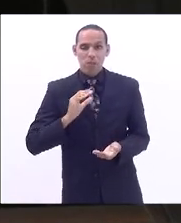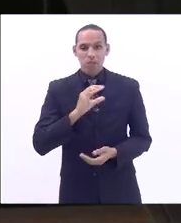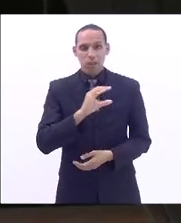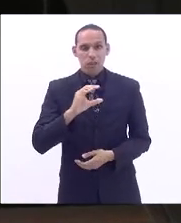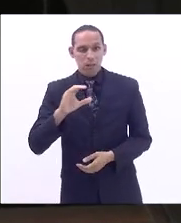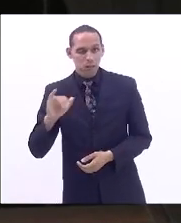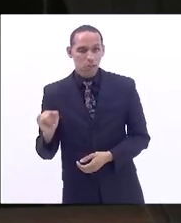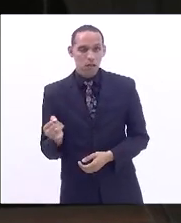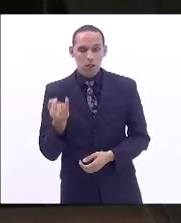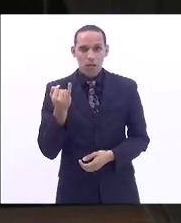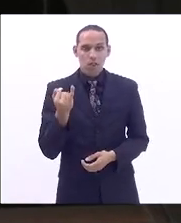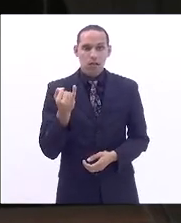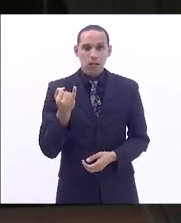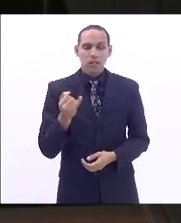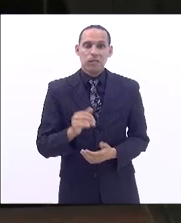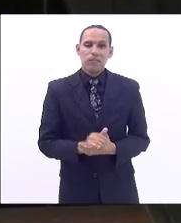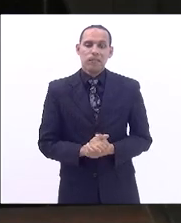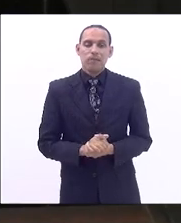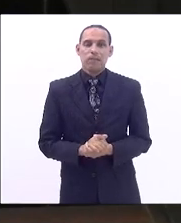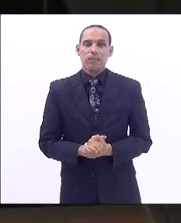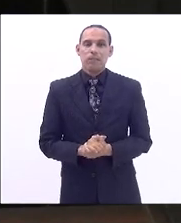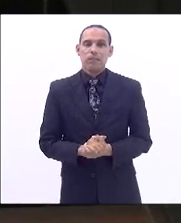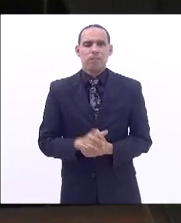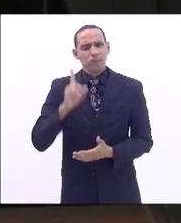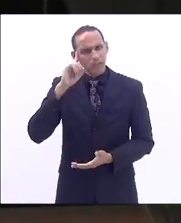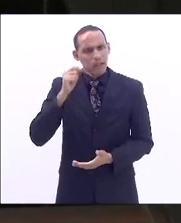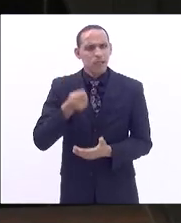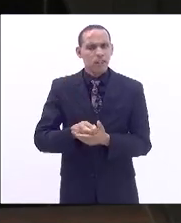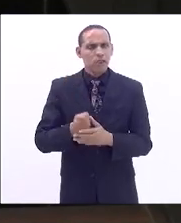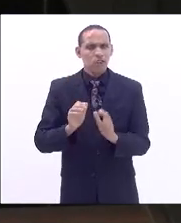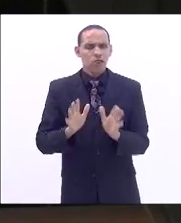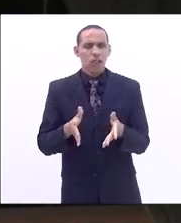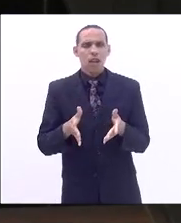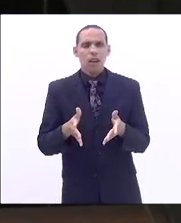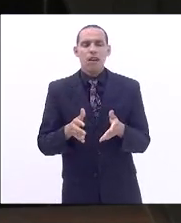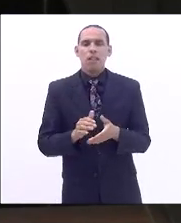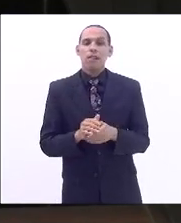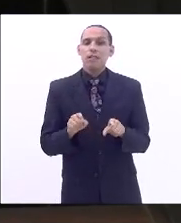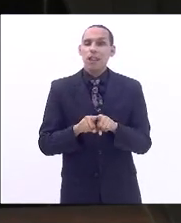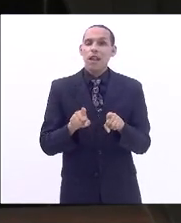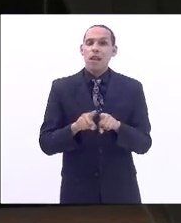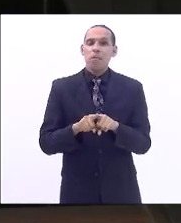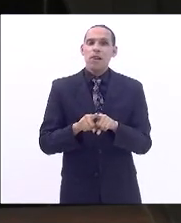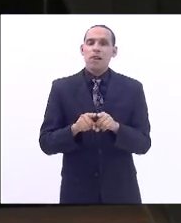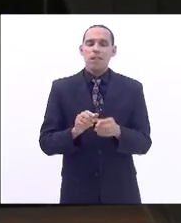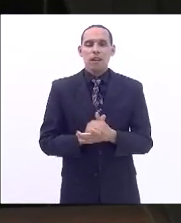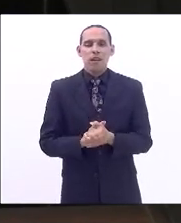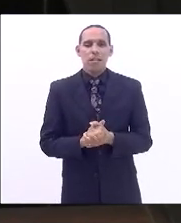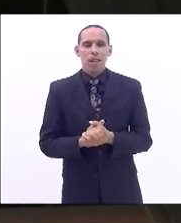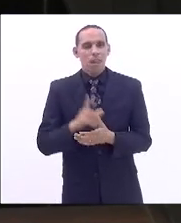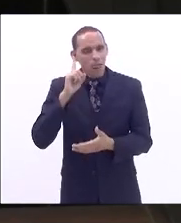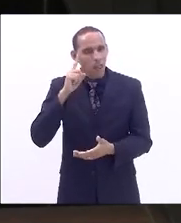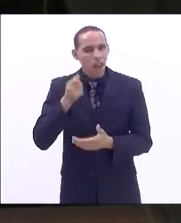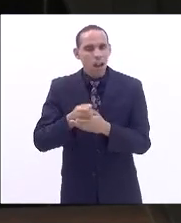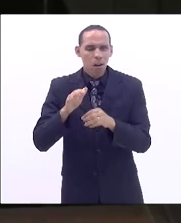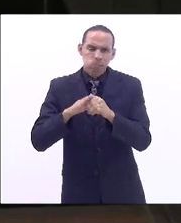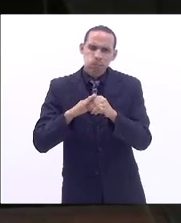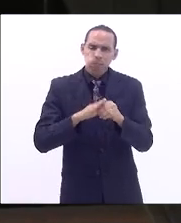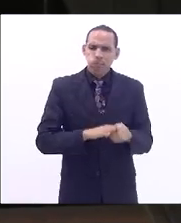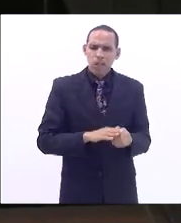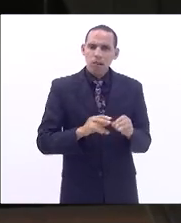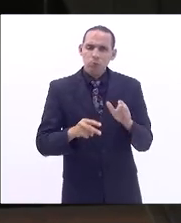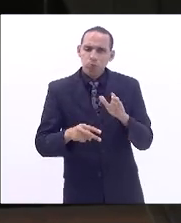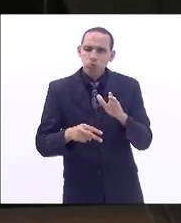concessão Justiça já tenha decidido bom e tenha suprido aquela decisão de punir